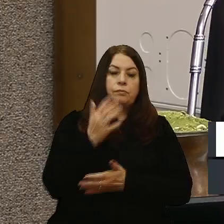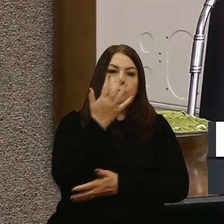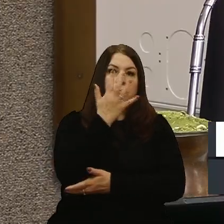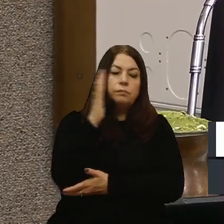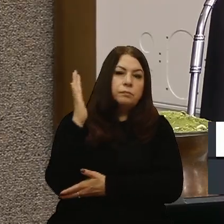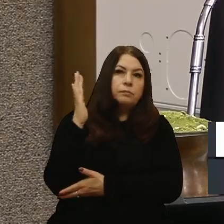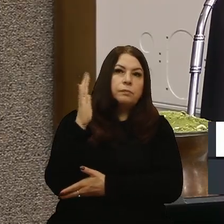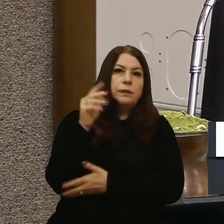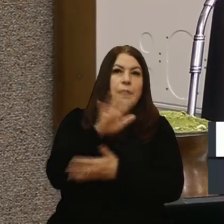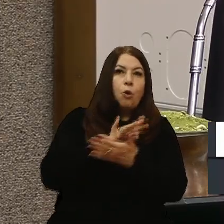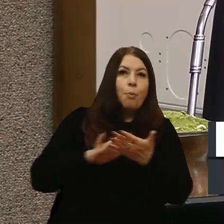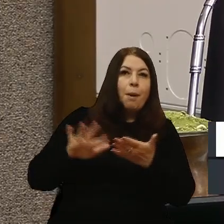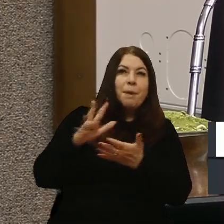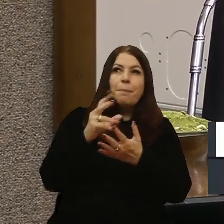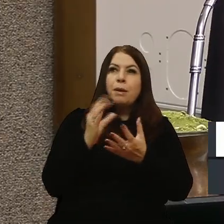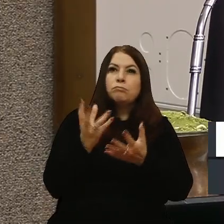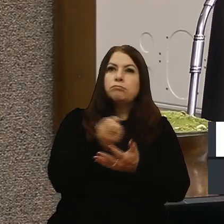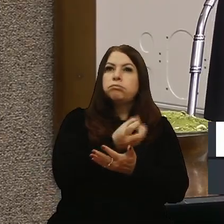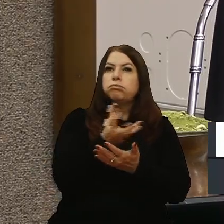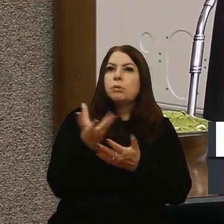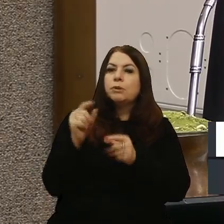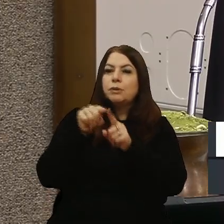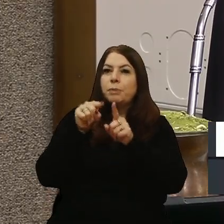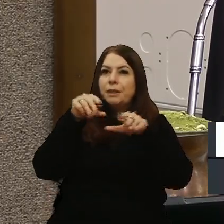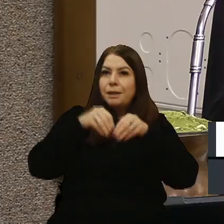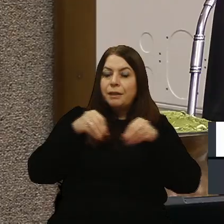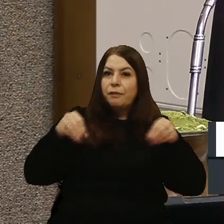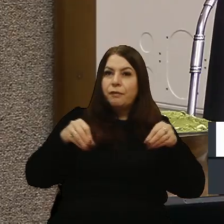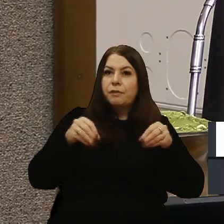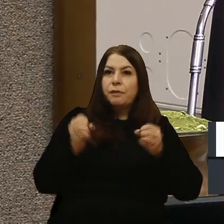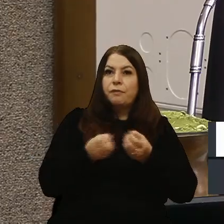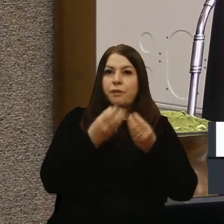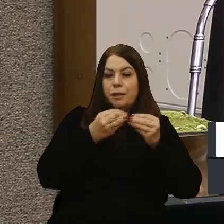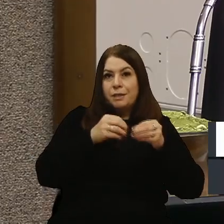e o mapeamento delas dentro dos terrenos da Festa da Uva.